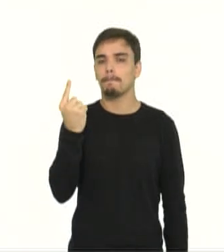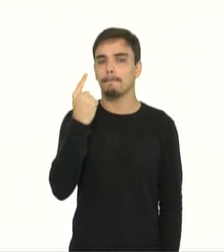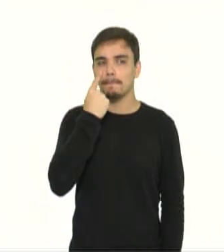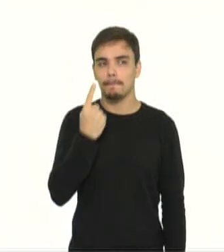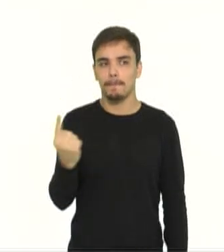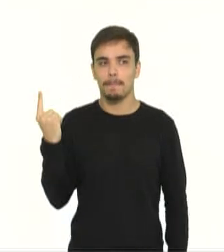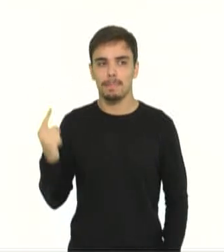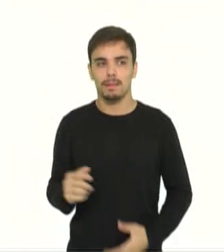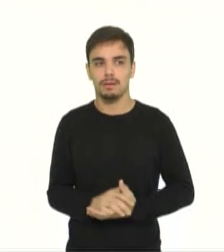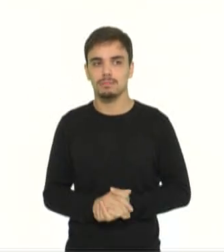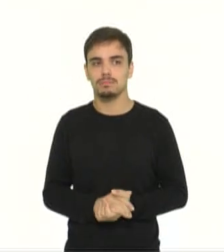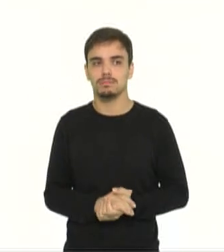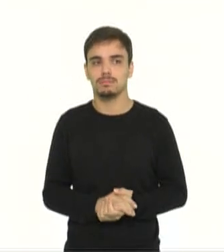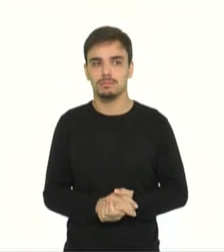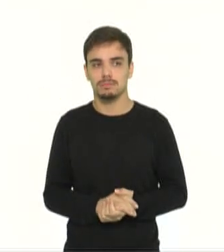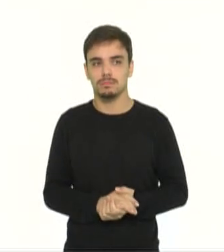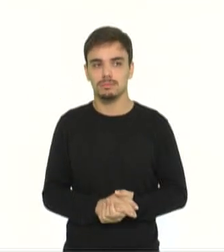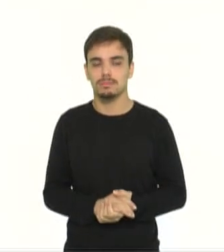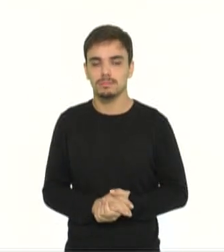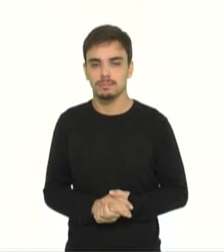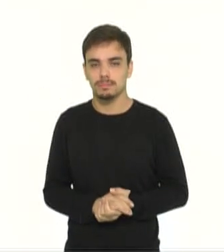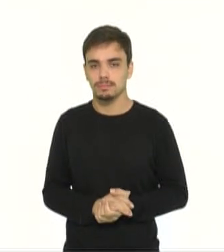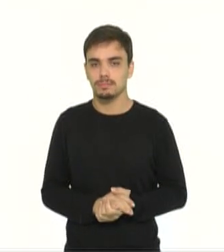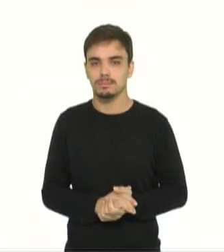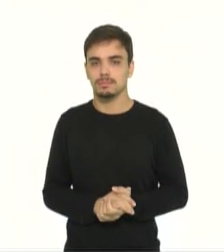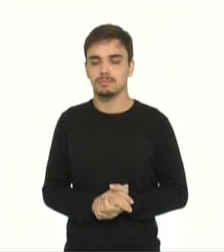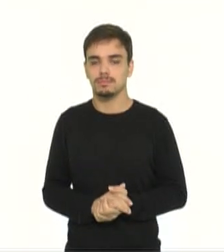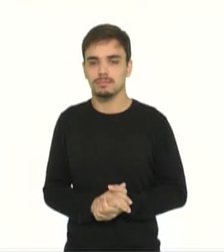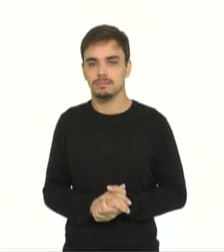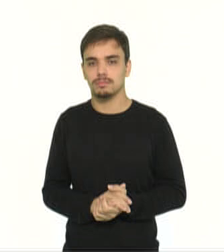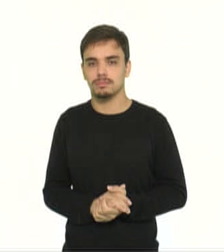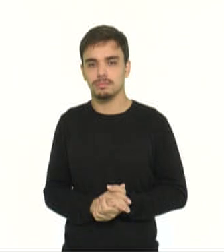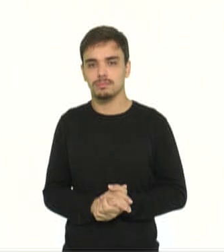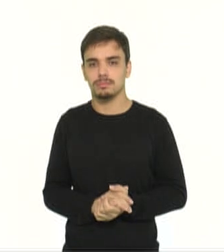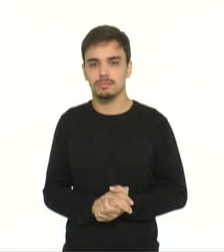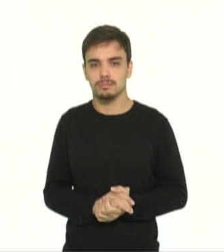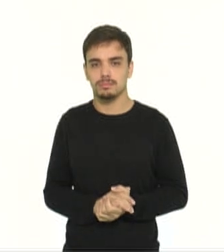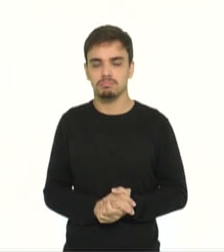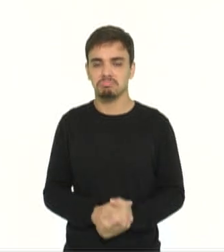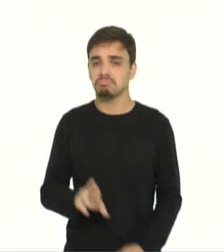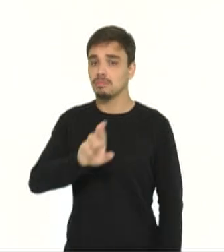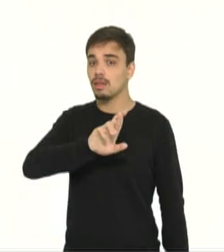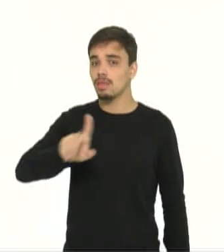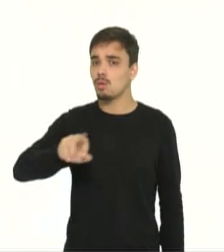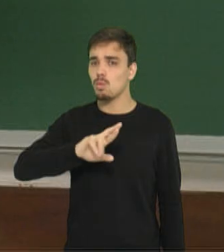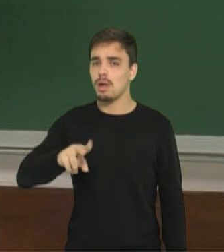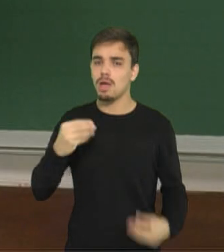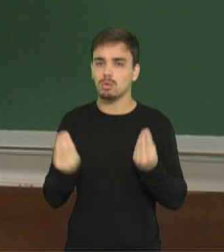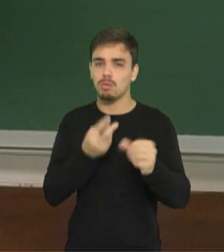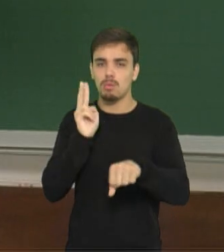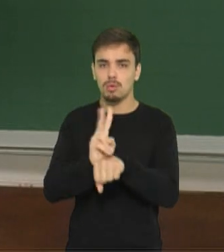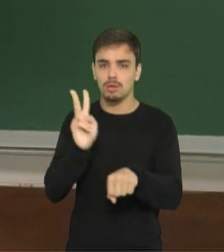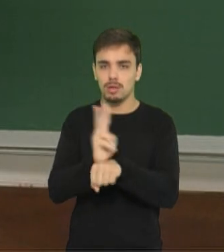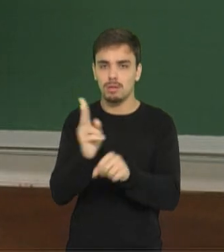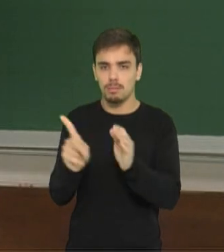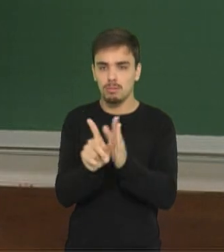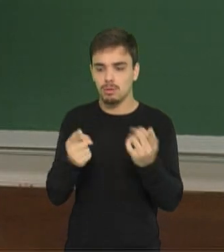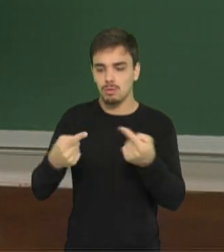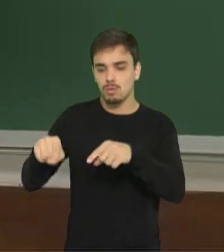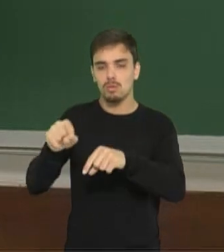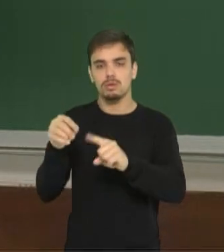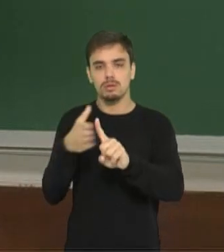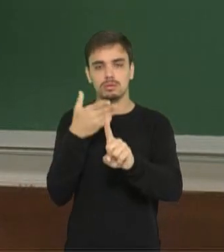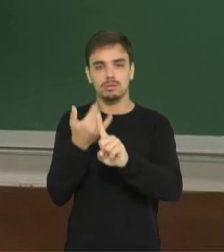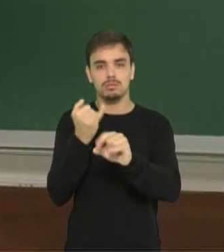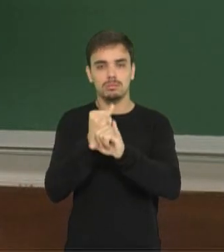is it not a form of protecting against cyberbullying? Não é uma forma de se prevenir contra o cyberbullying. Então tem 3